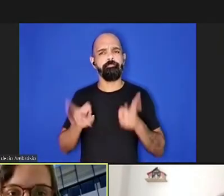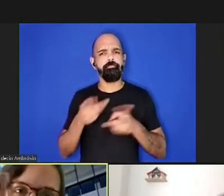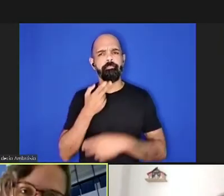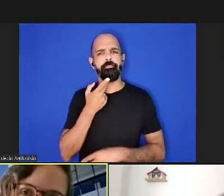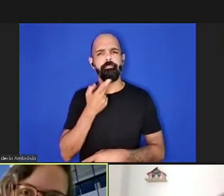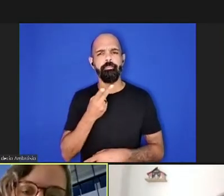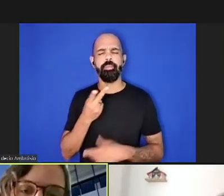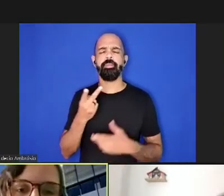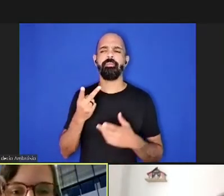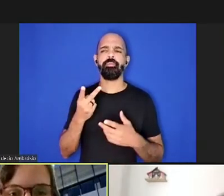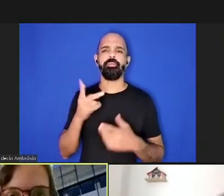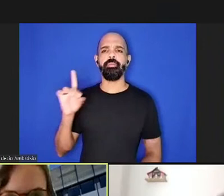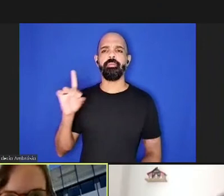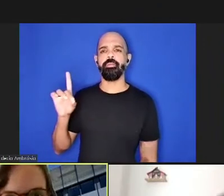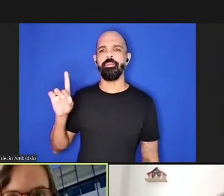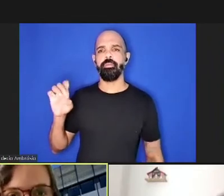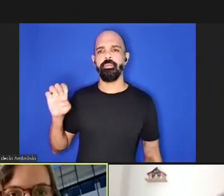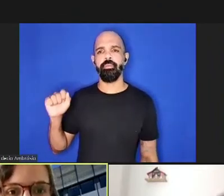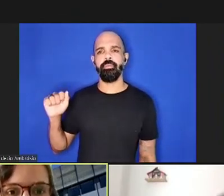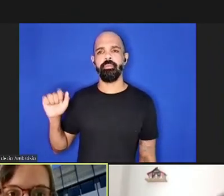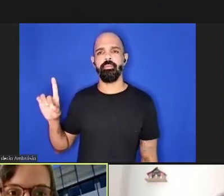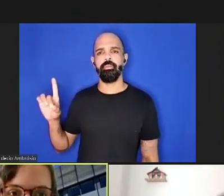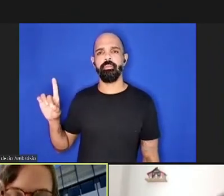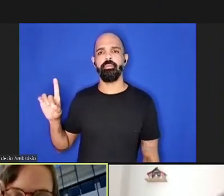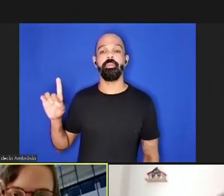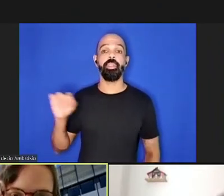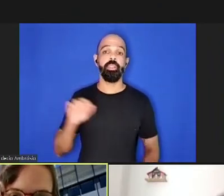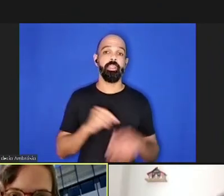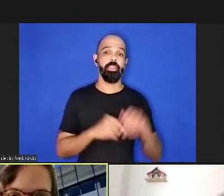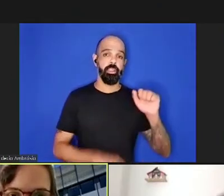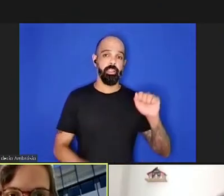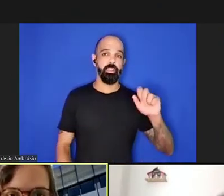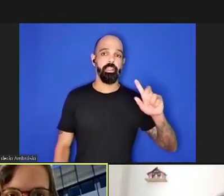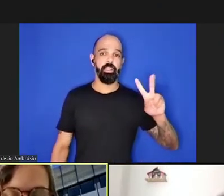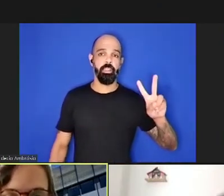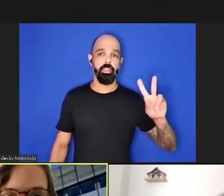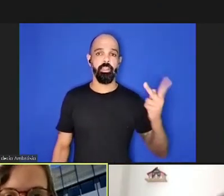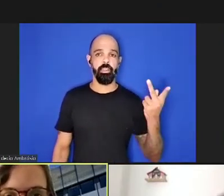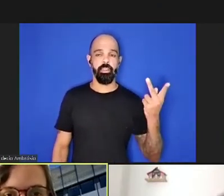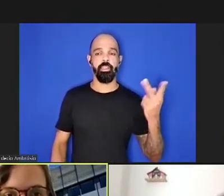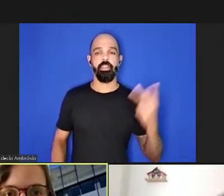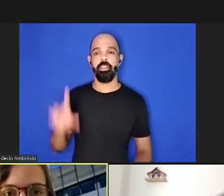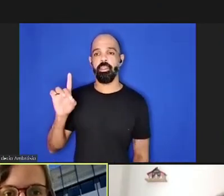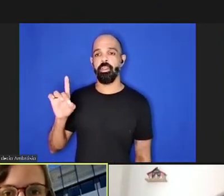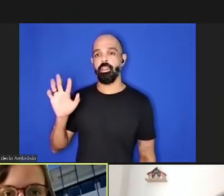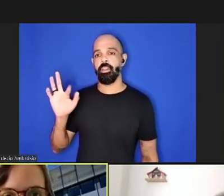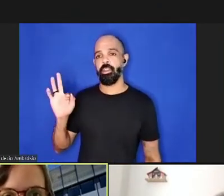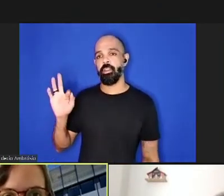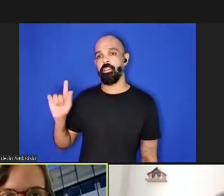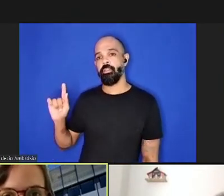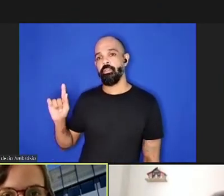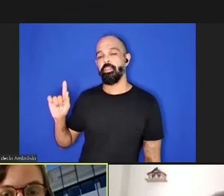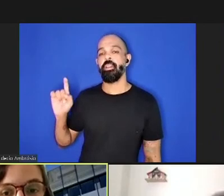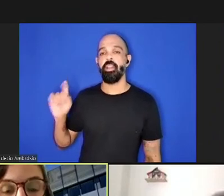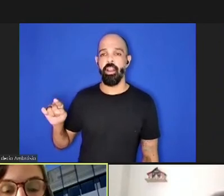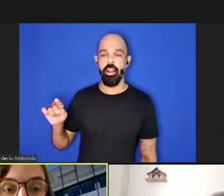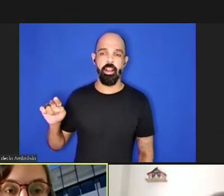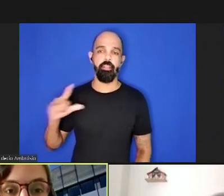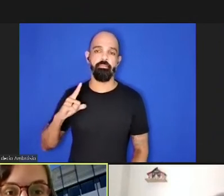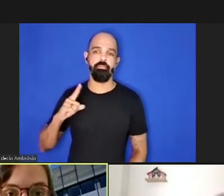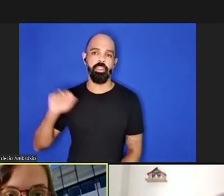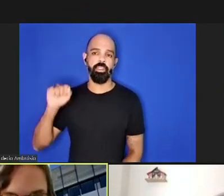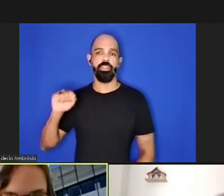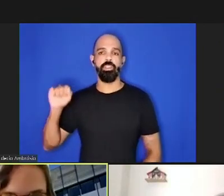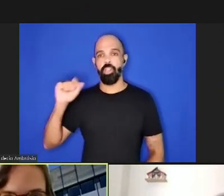completa, o DAD, a Alexandra von Humboldt, e a DFG, que a professora Heloísa citou, que é a Sociedade Alemã de Amparo à Pesquisa, nós